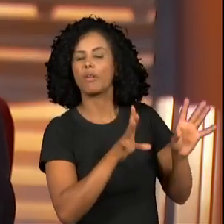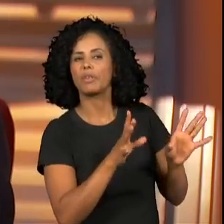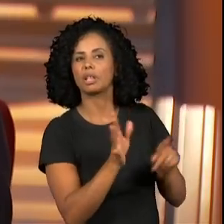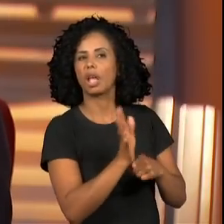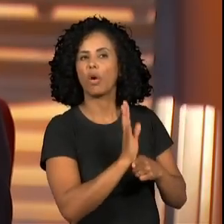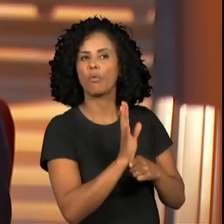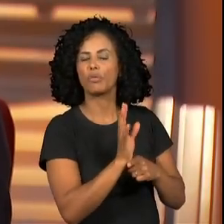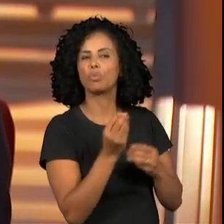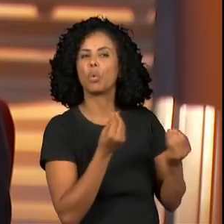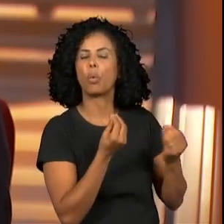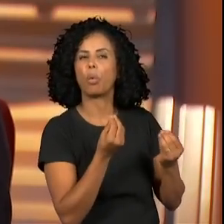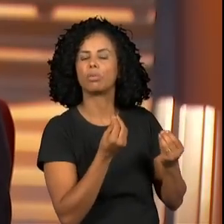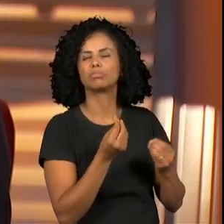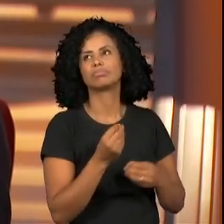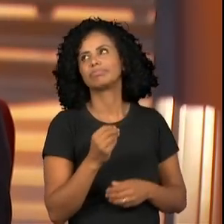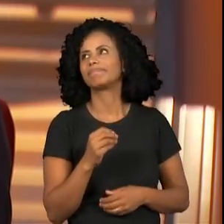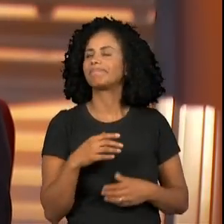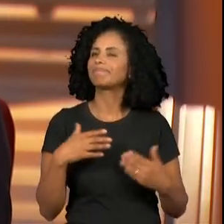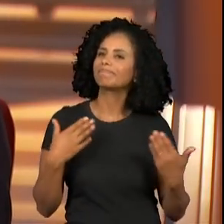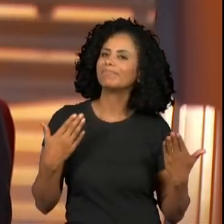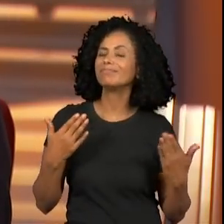uma degradada, porque